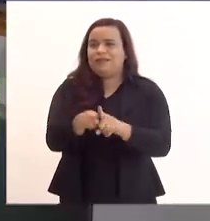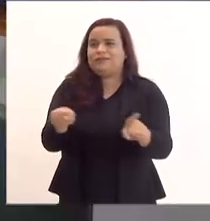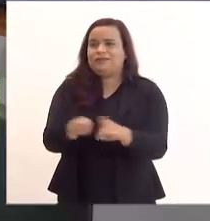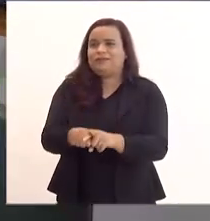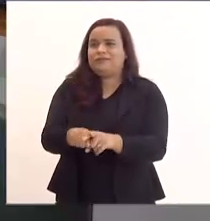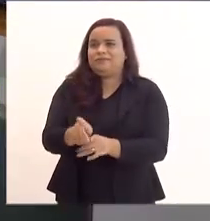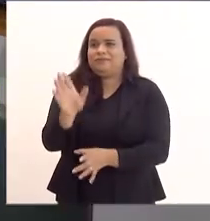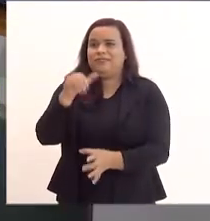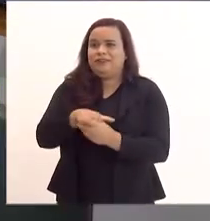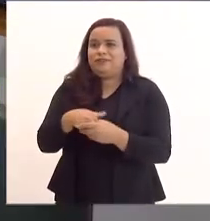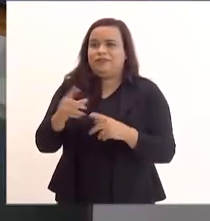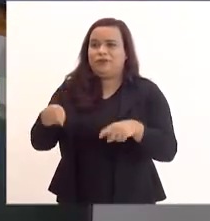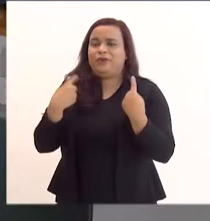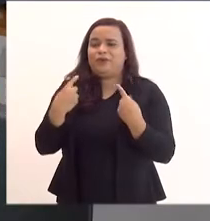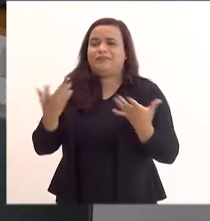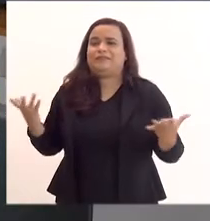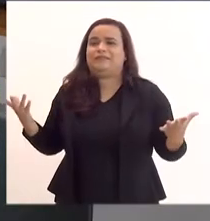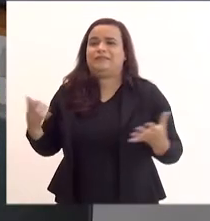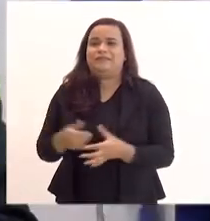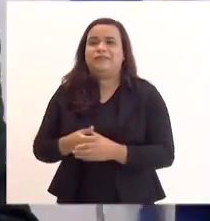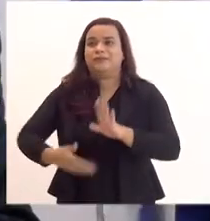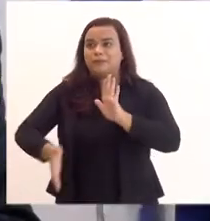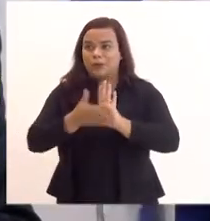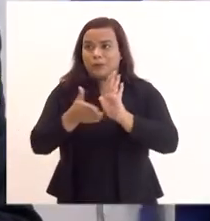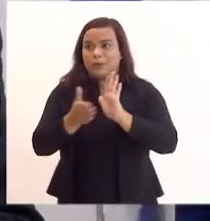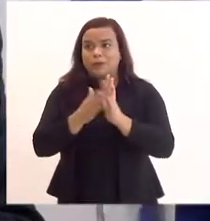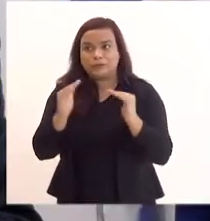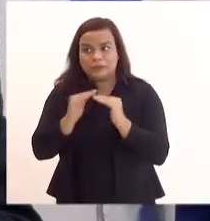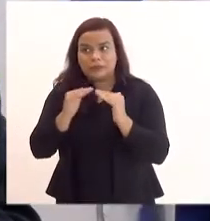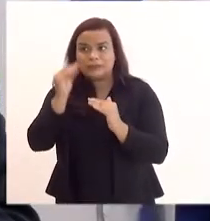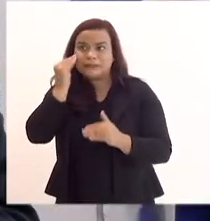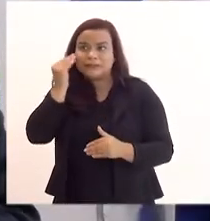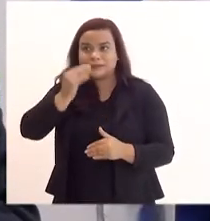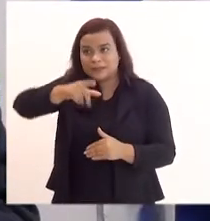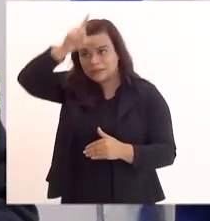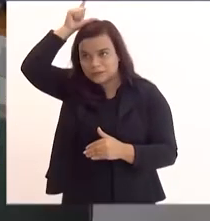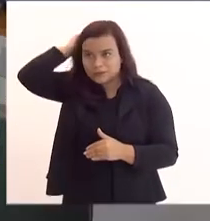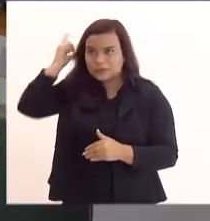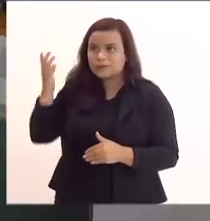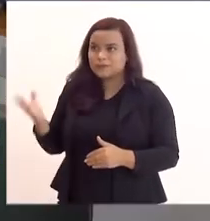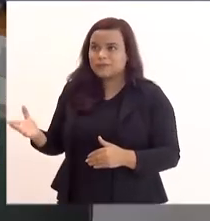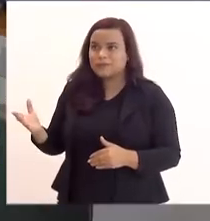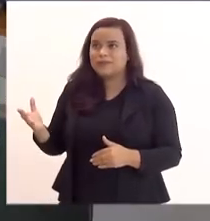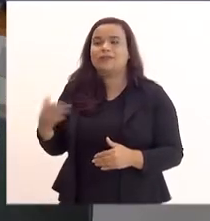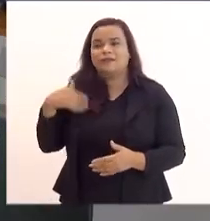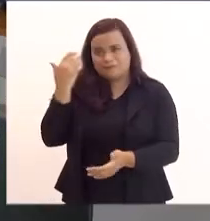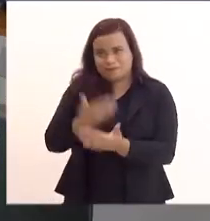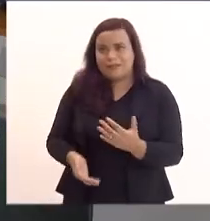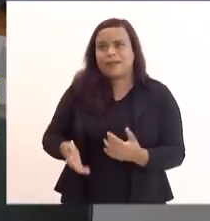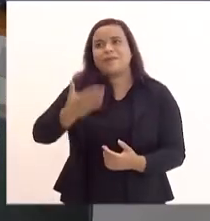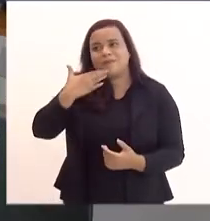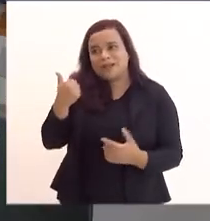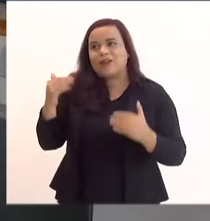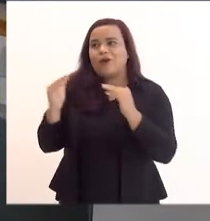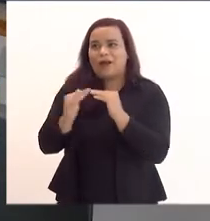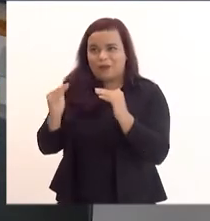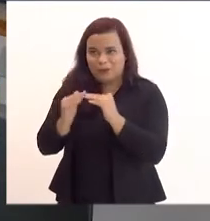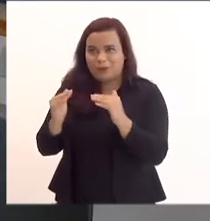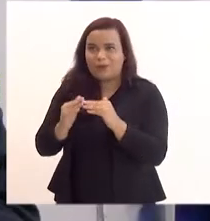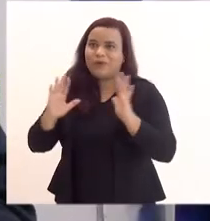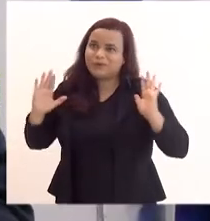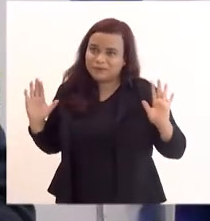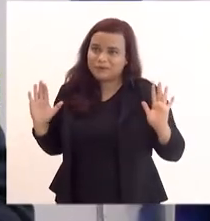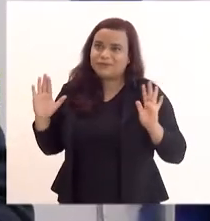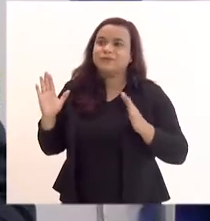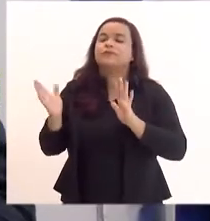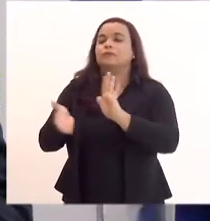Então, eu quero fazer uma proposta do acordo com o deputado Luiz Paulo. Na derrota iminente, vamos fazer o acordo que pelo menos vai na autorização. Eu quero fazer